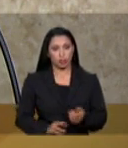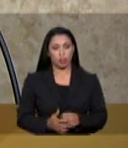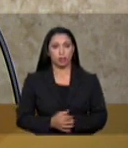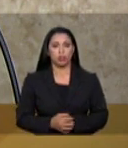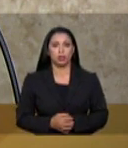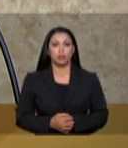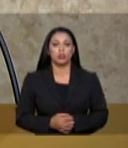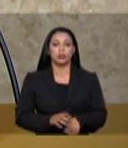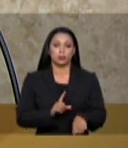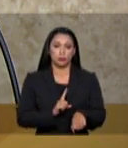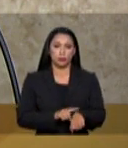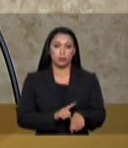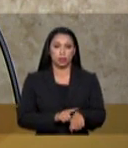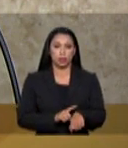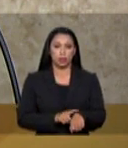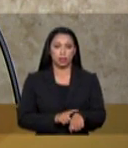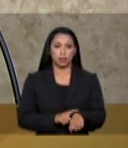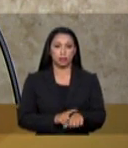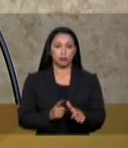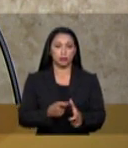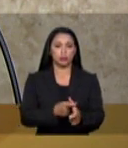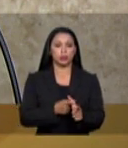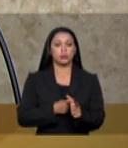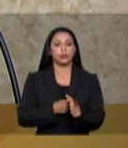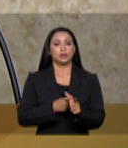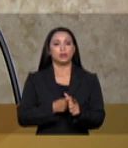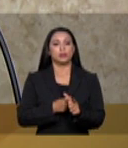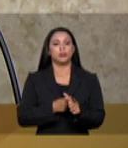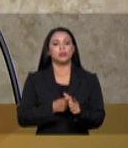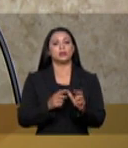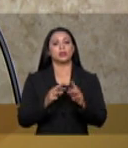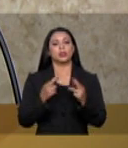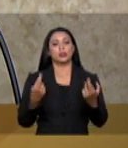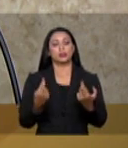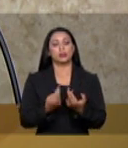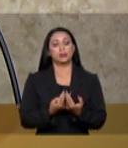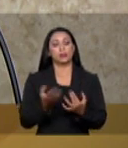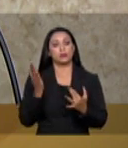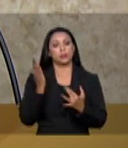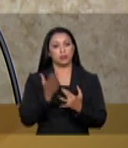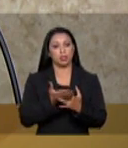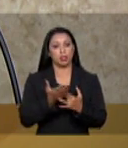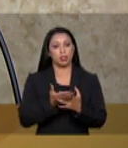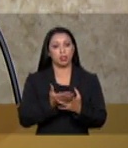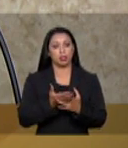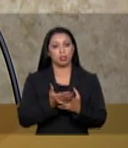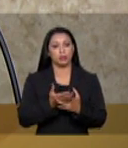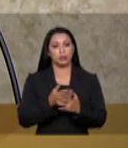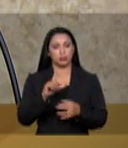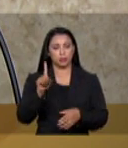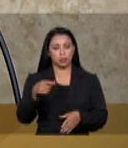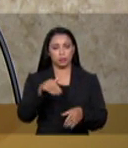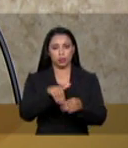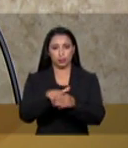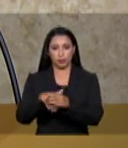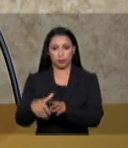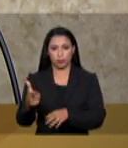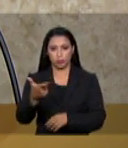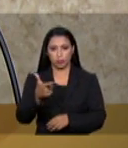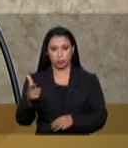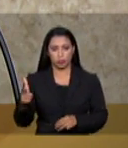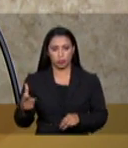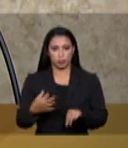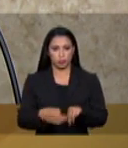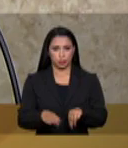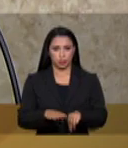exista o horário eu tô esperando a sessão pelo tempo regimental para após escolhermos os votos